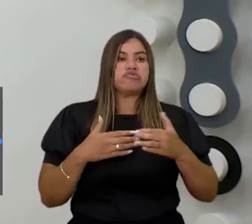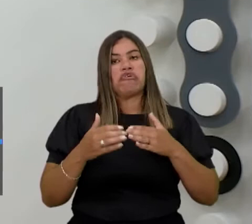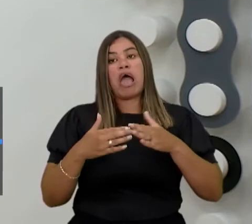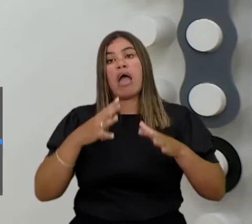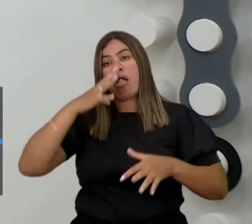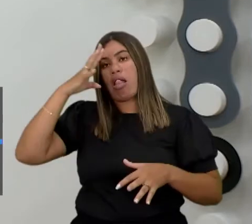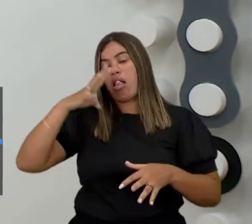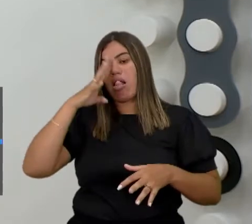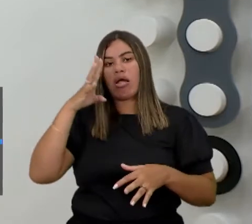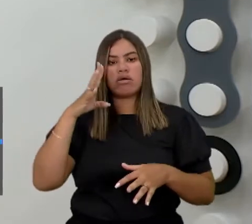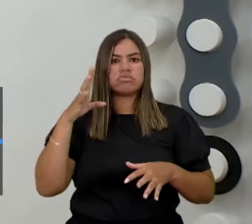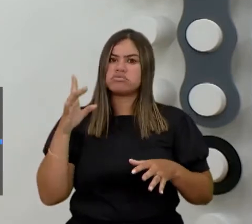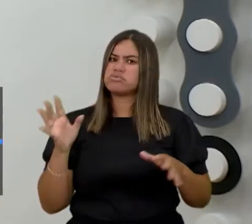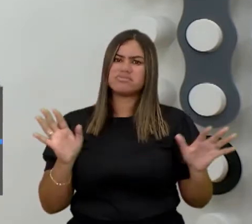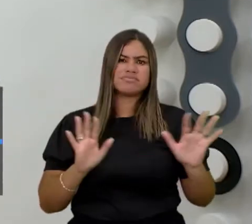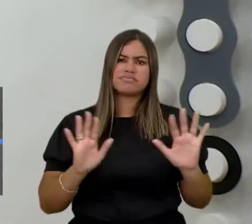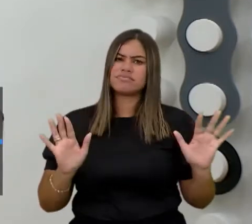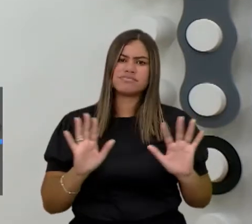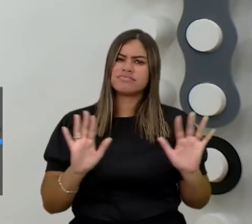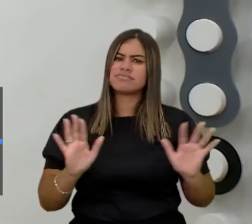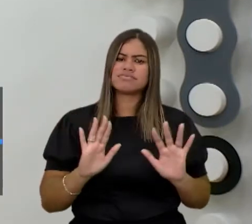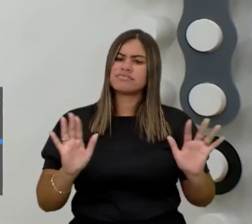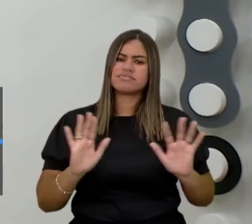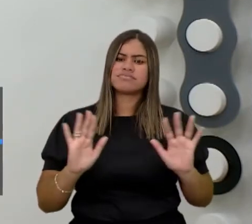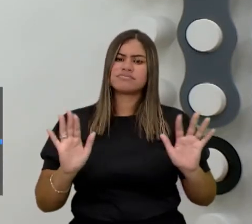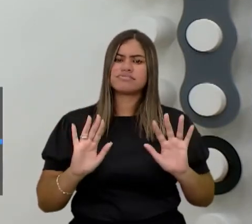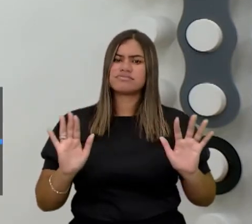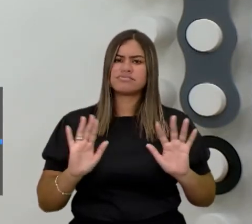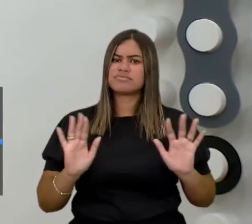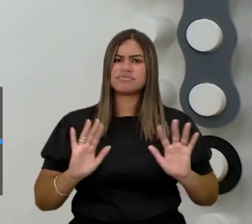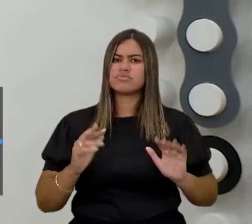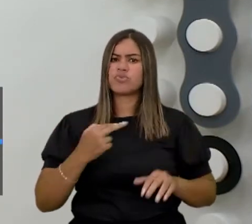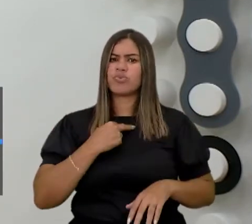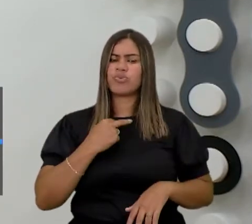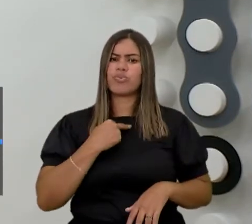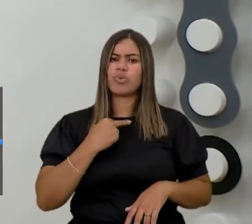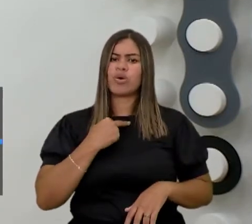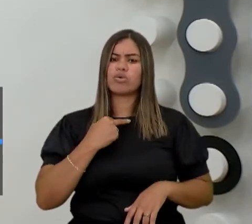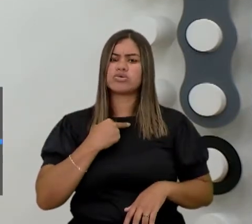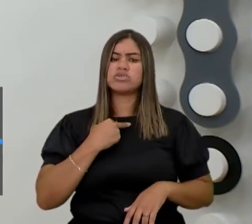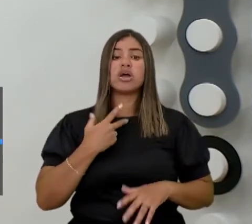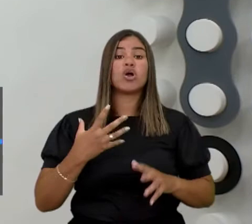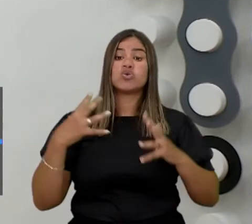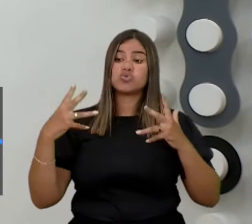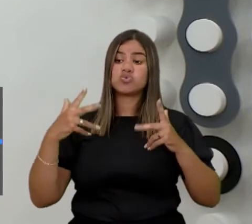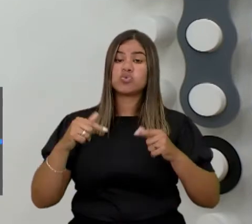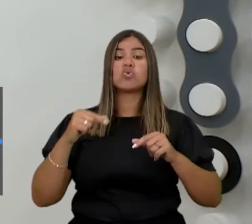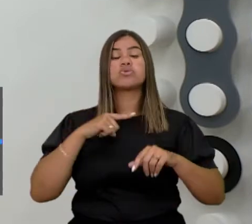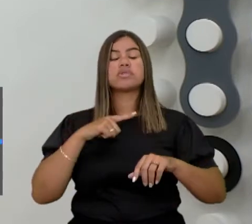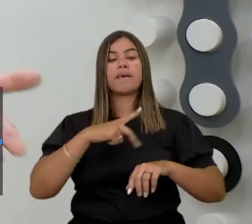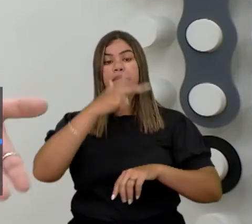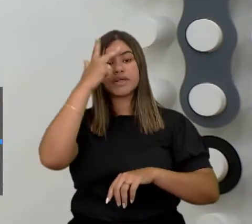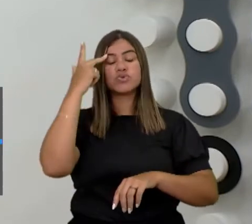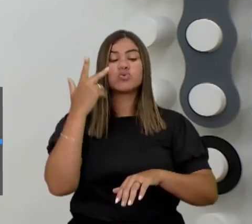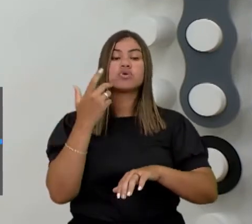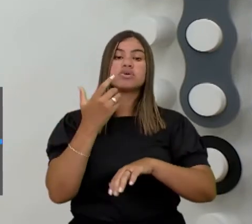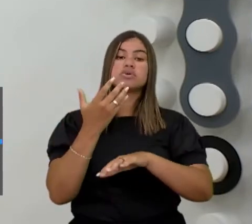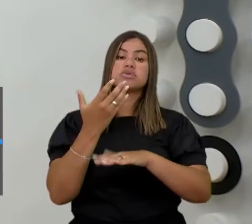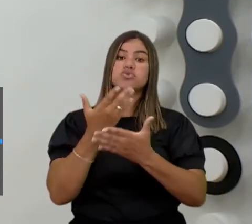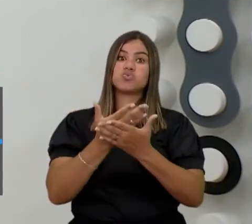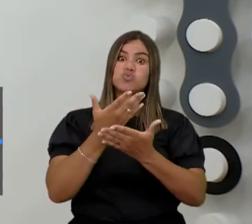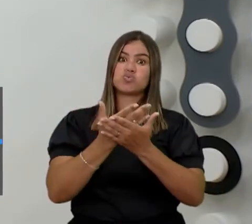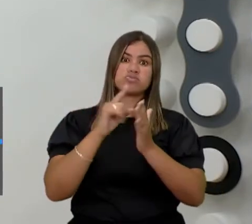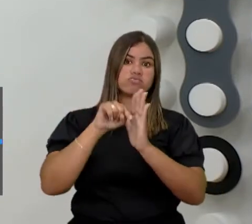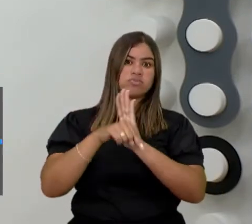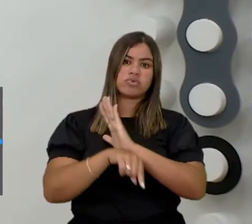do tempo aí do universo, do tempo do planeta Terra ou de outros planetas. Tudo isso aí tem um profissional por trás. E é isso que é